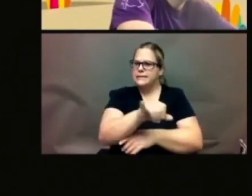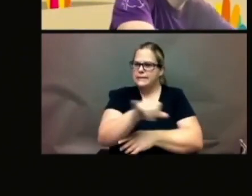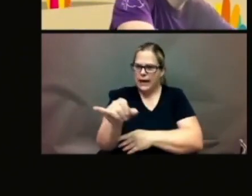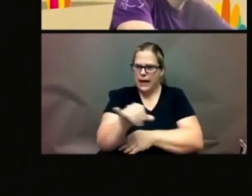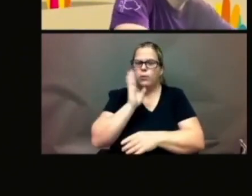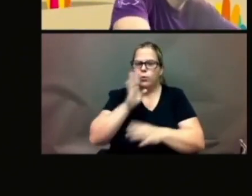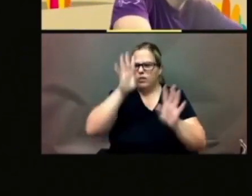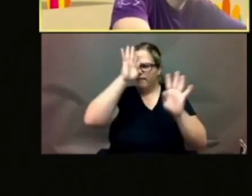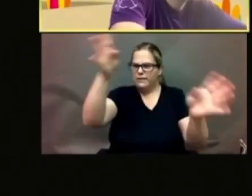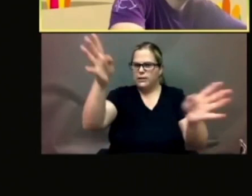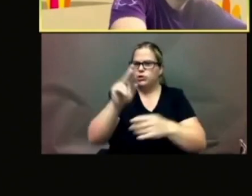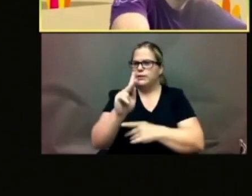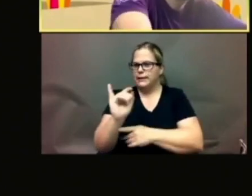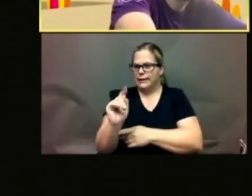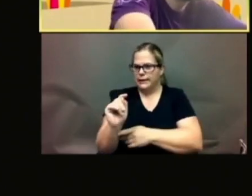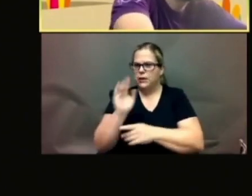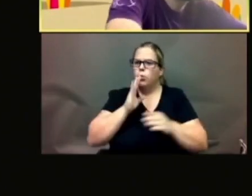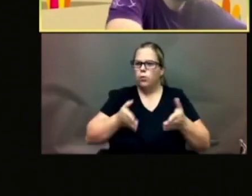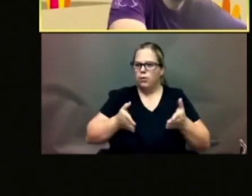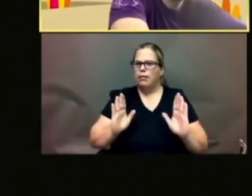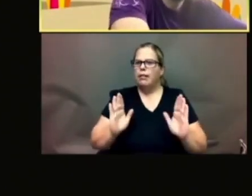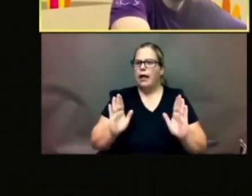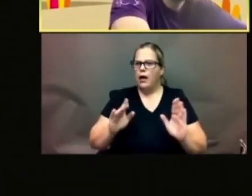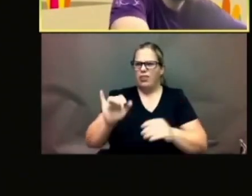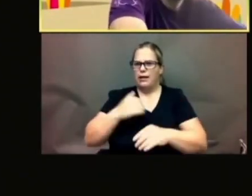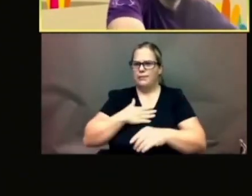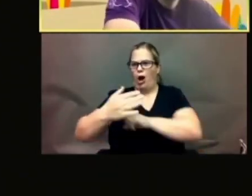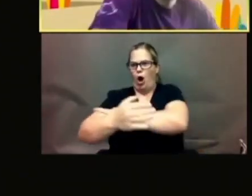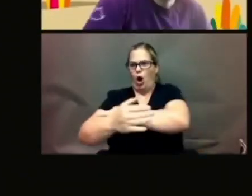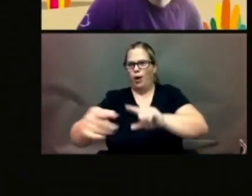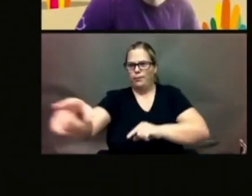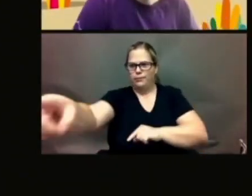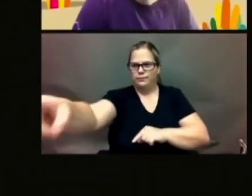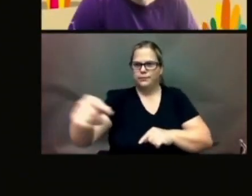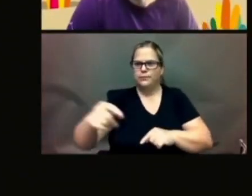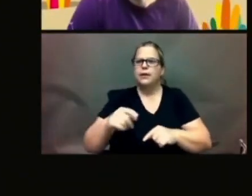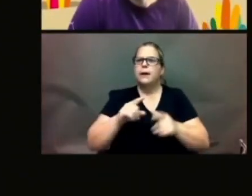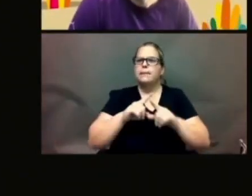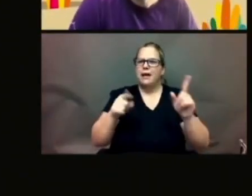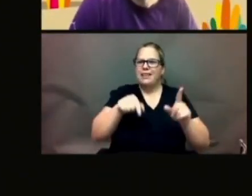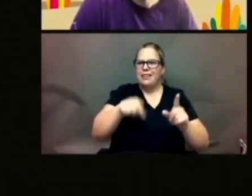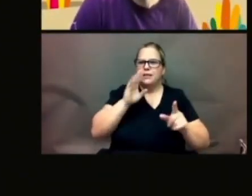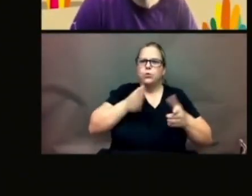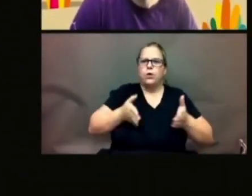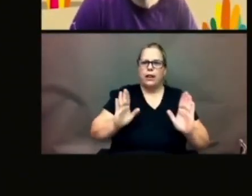basicamente um kit de invenção que nós temos aqui.